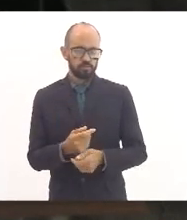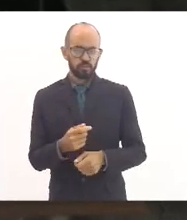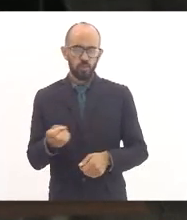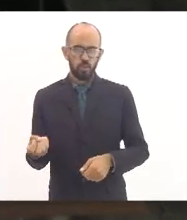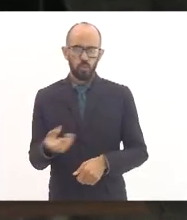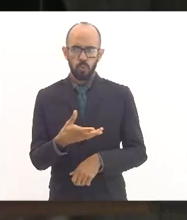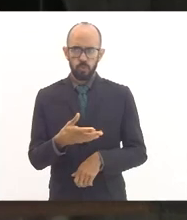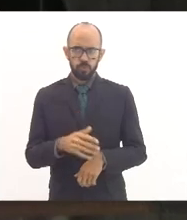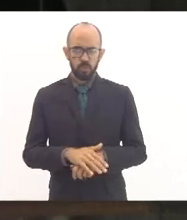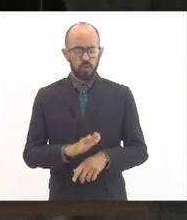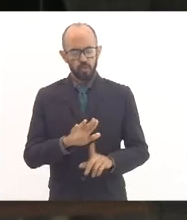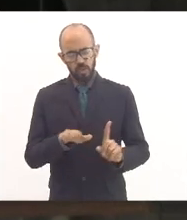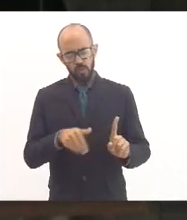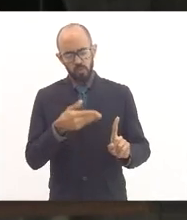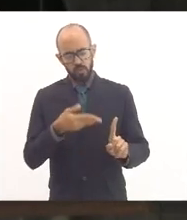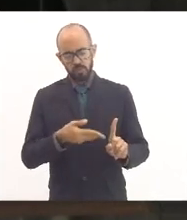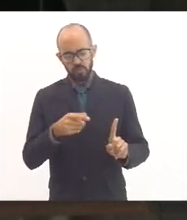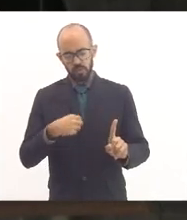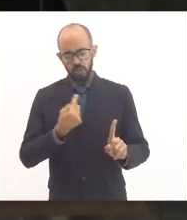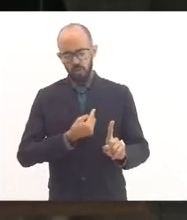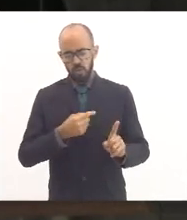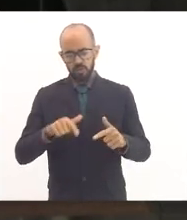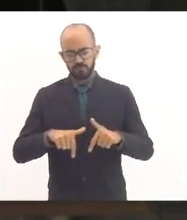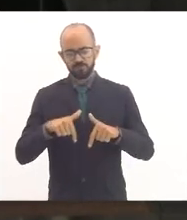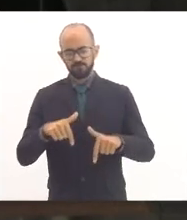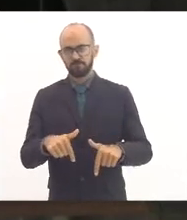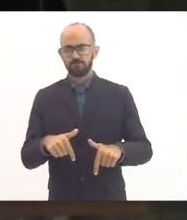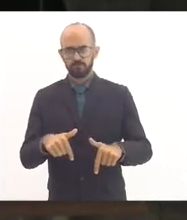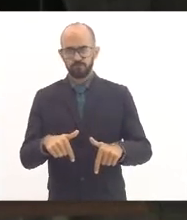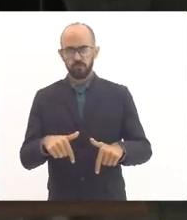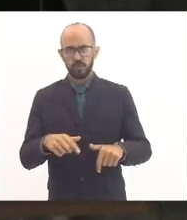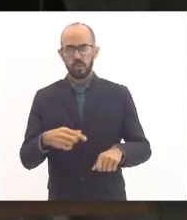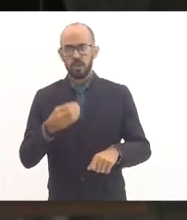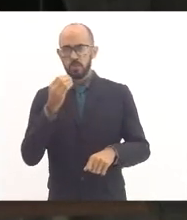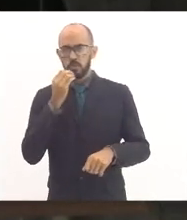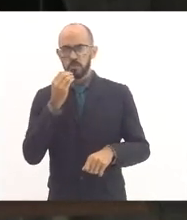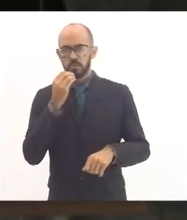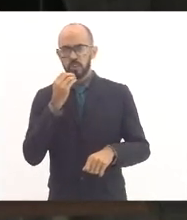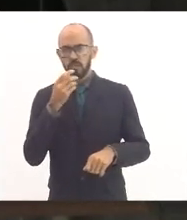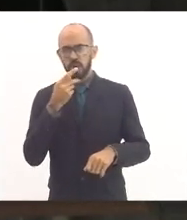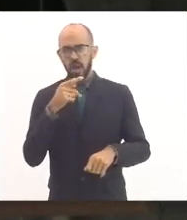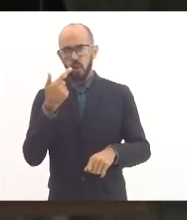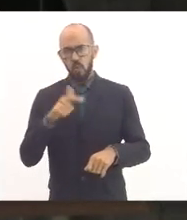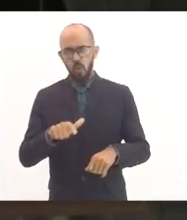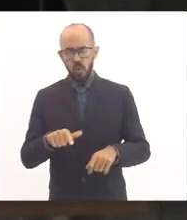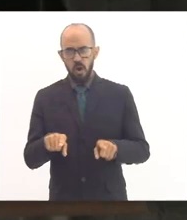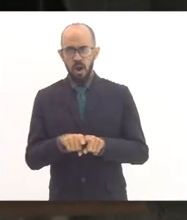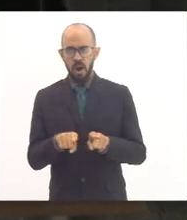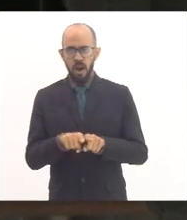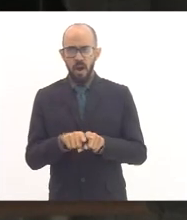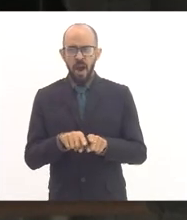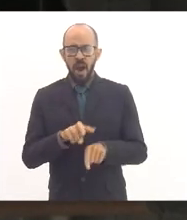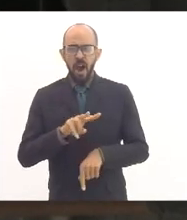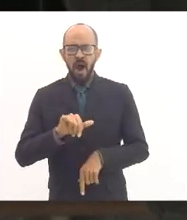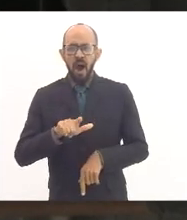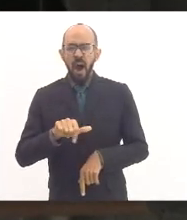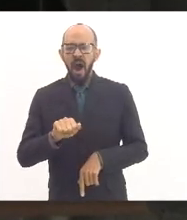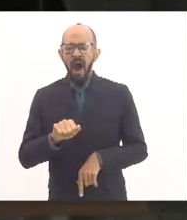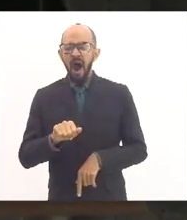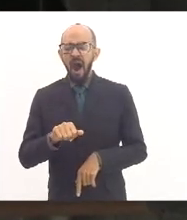seria o reconhecimento da nossa dedicação é eu poderia citar outros casos importantes agora na Vila Cruzeiro